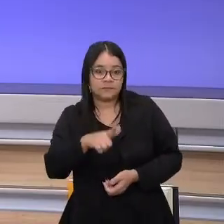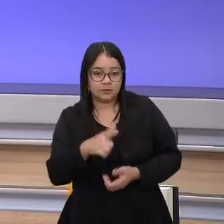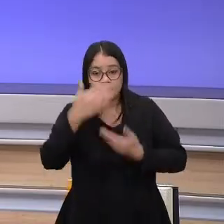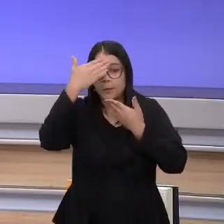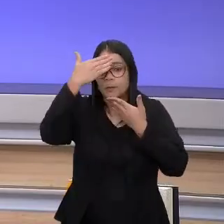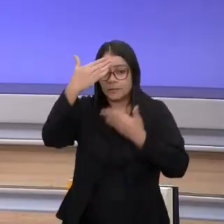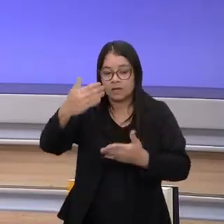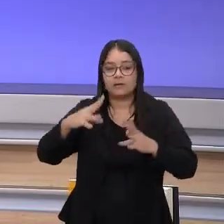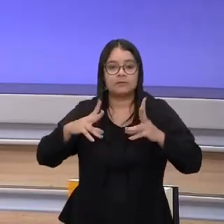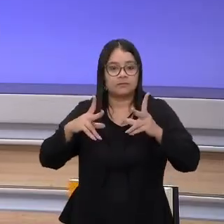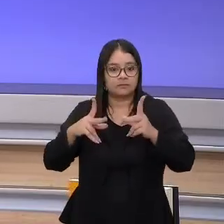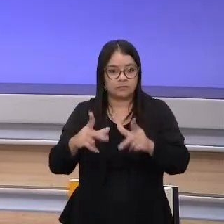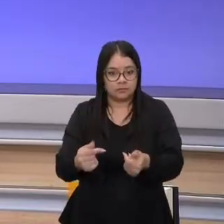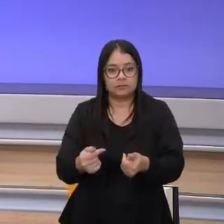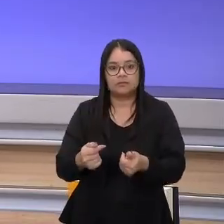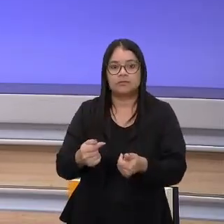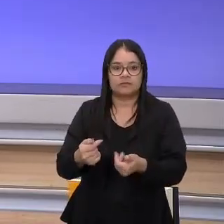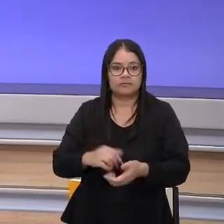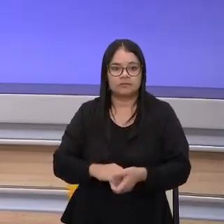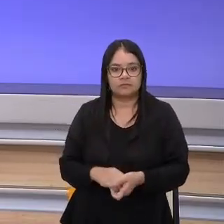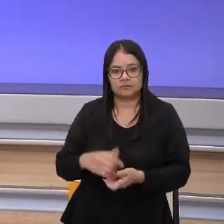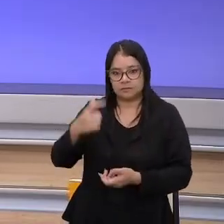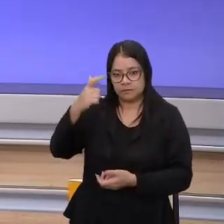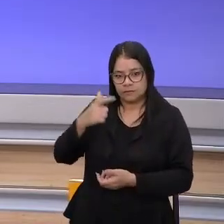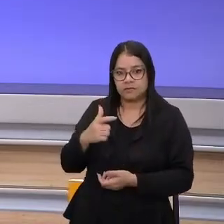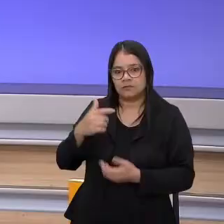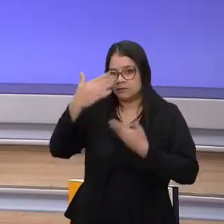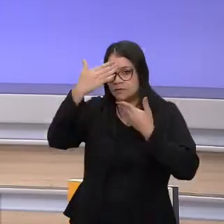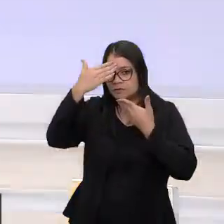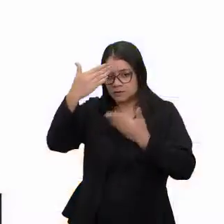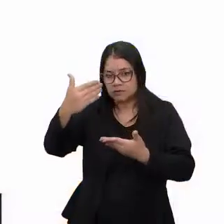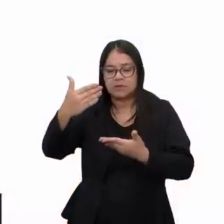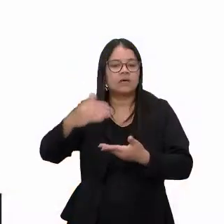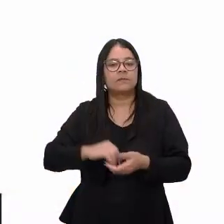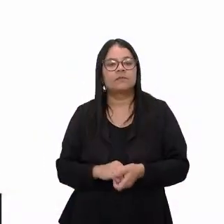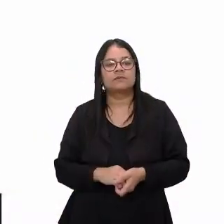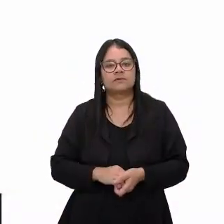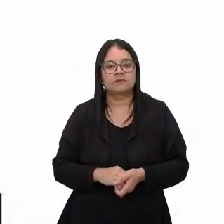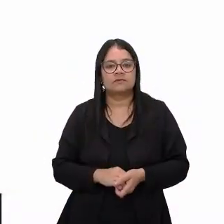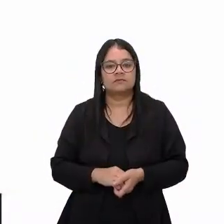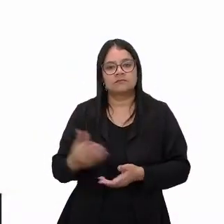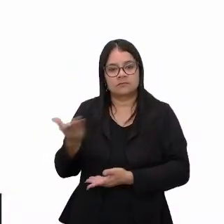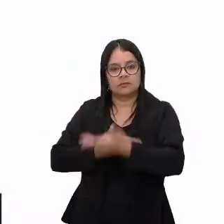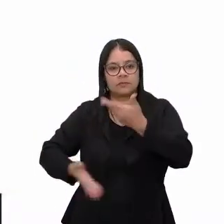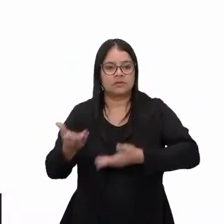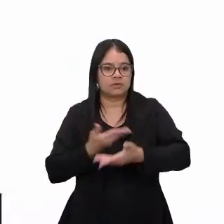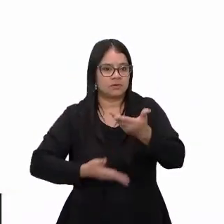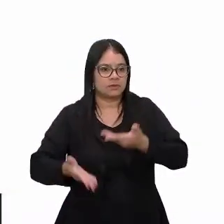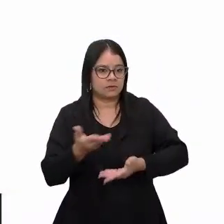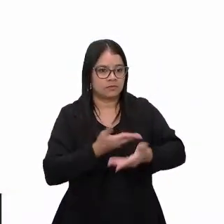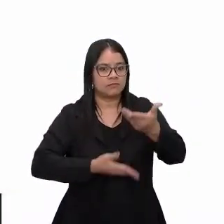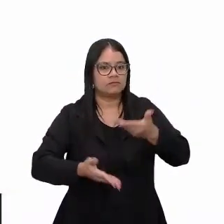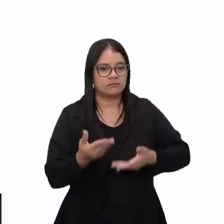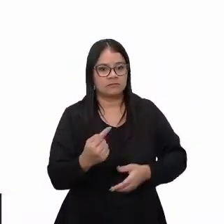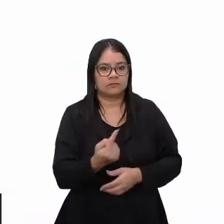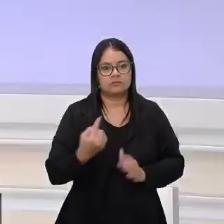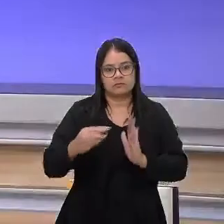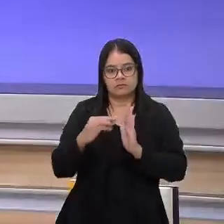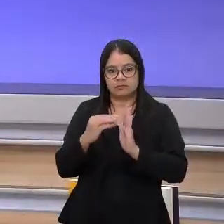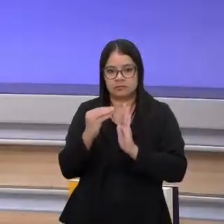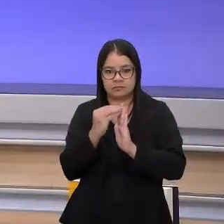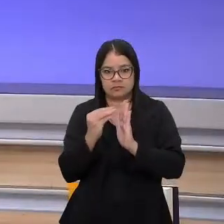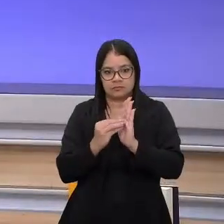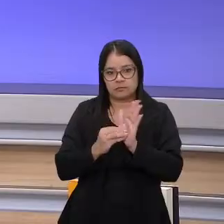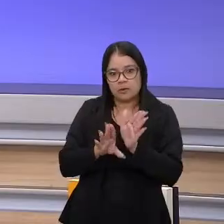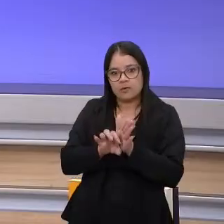muito obrigada aí. Eu, em nome do Instituto, agradecemos, né, essa oportunidade de estarmos aqui compartilhando o nosso conceito, né?